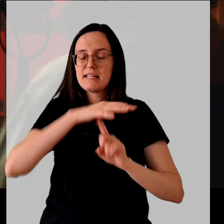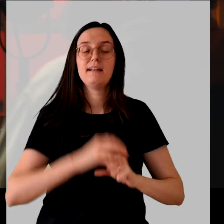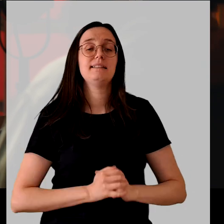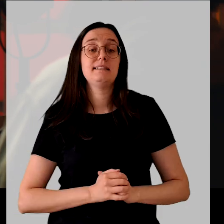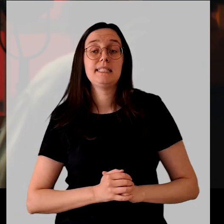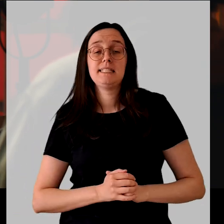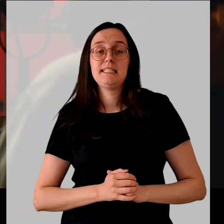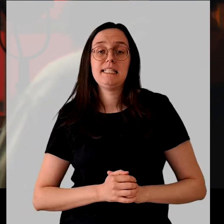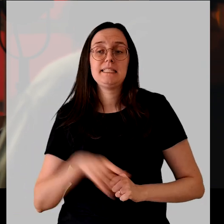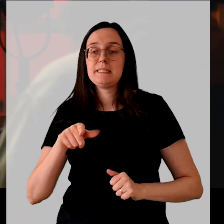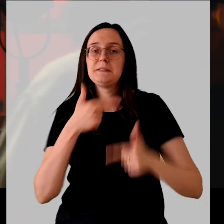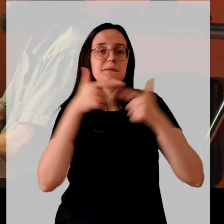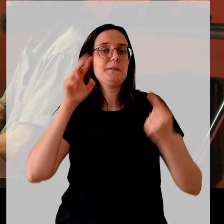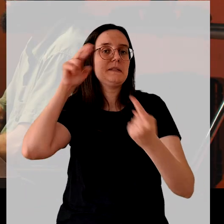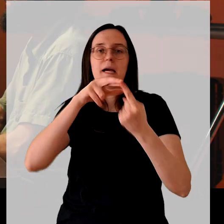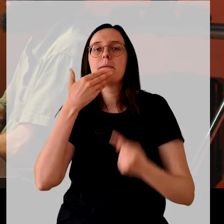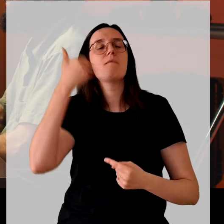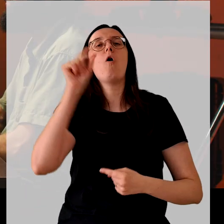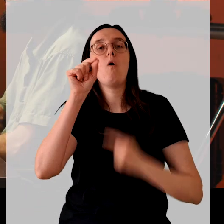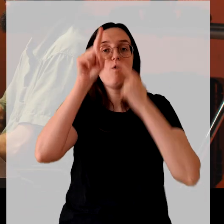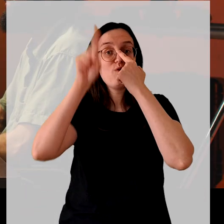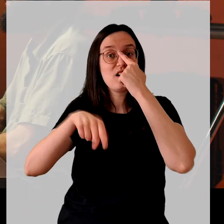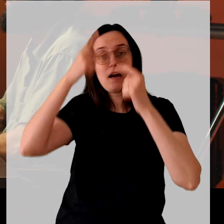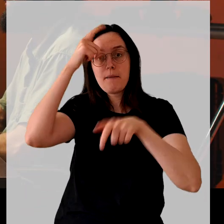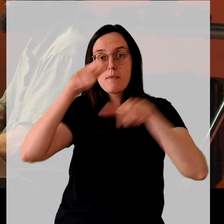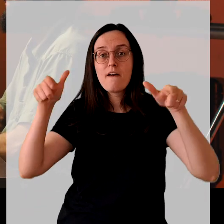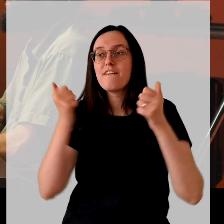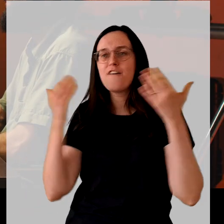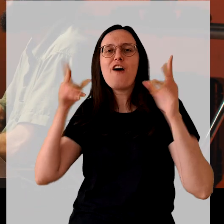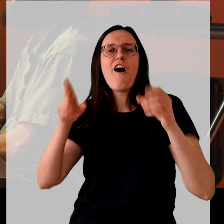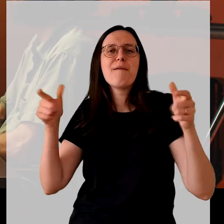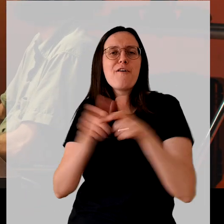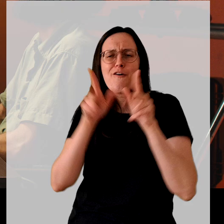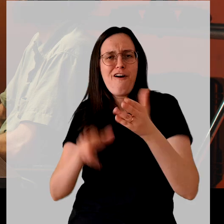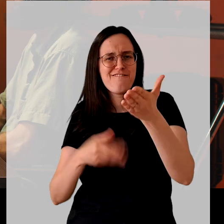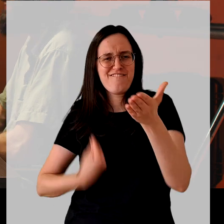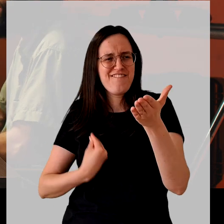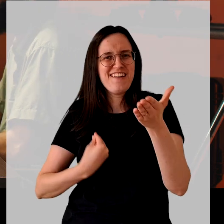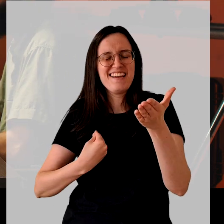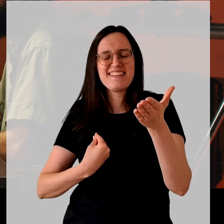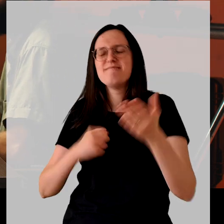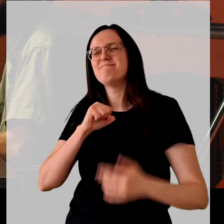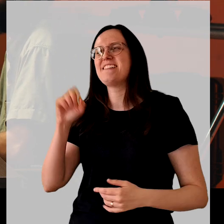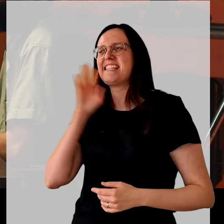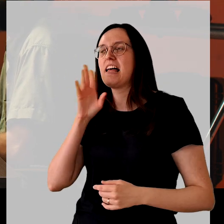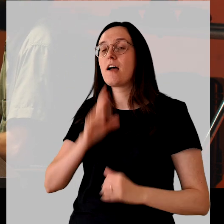do Paraná. E não tinha referência melhor do que pegar alguém que veio do interior, como você. Que né? massa.